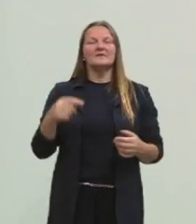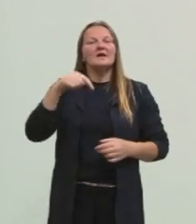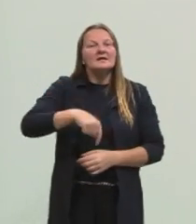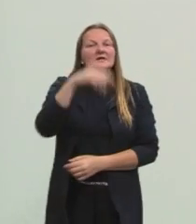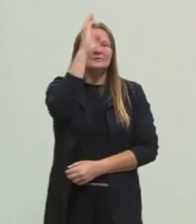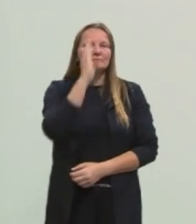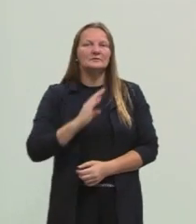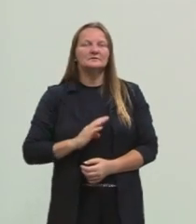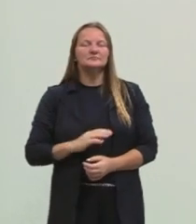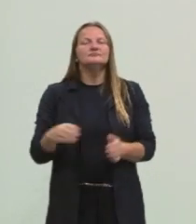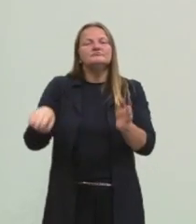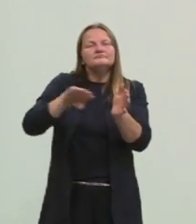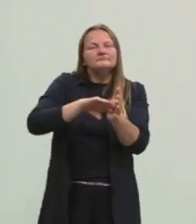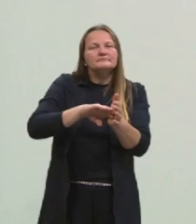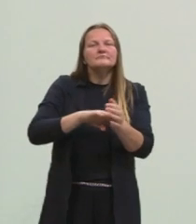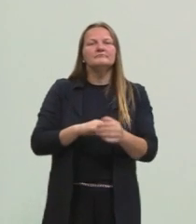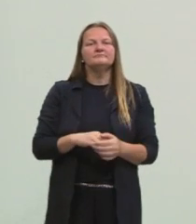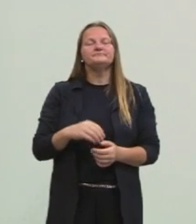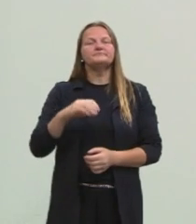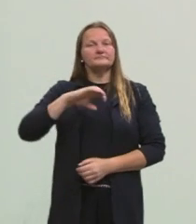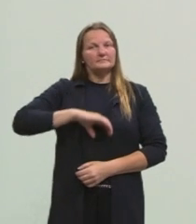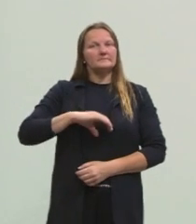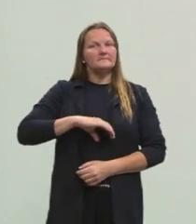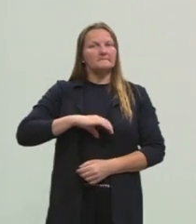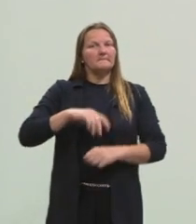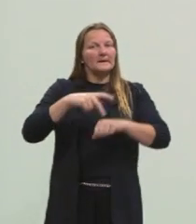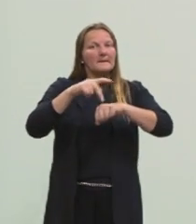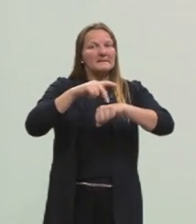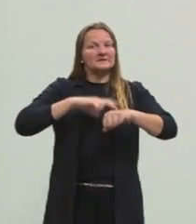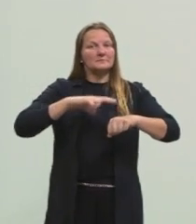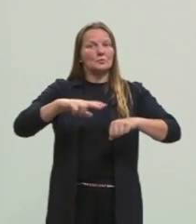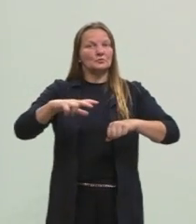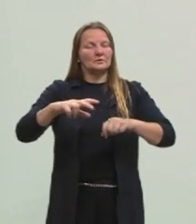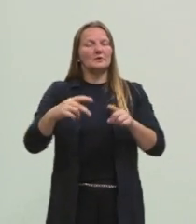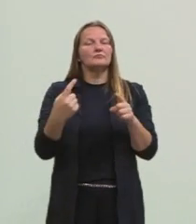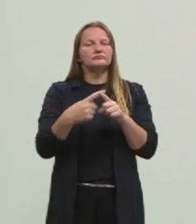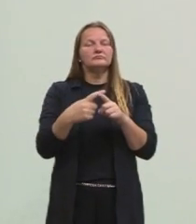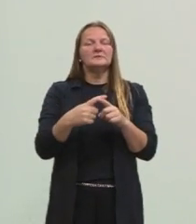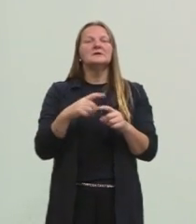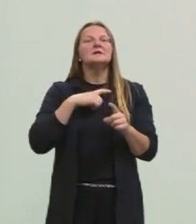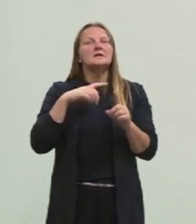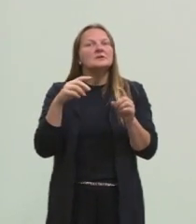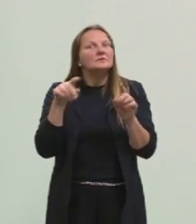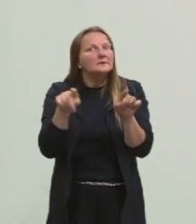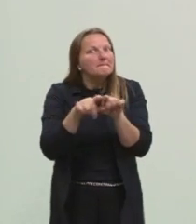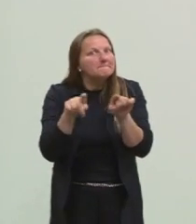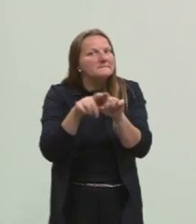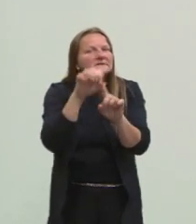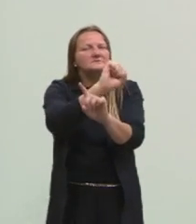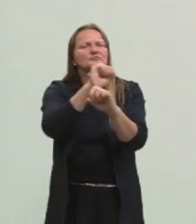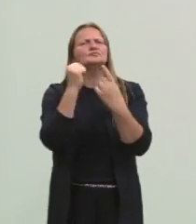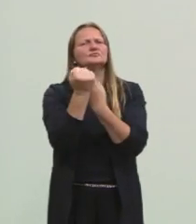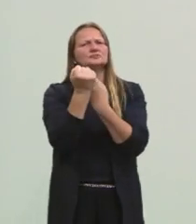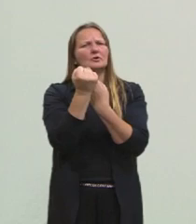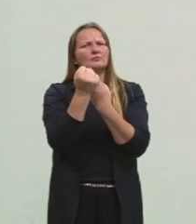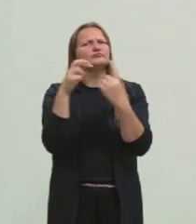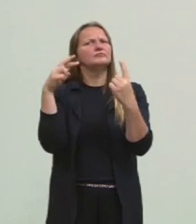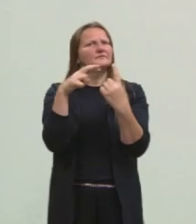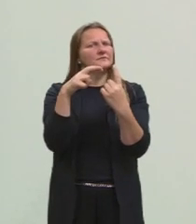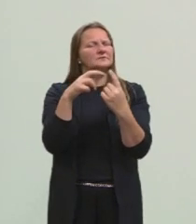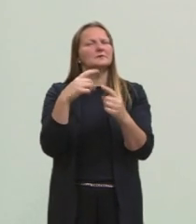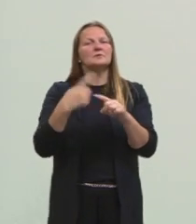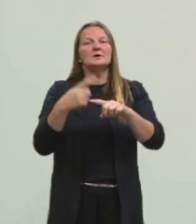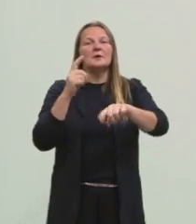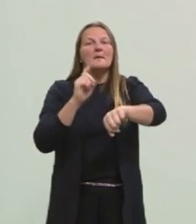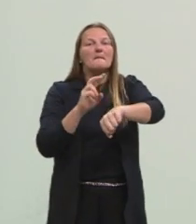ele chega com os portugueses o carnaval também tem uma questão social muito interessante que era visto como